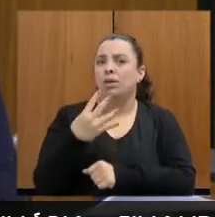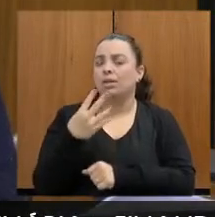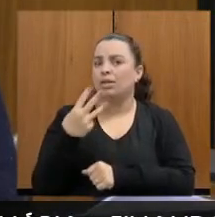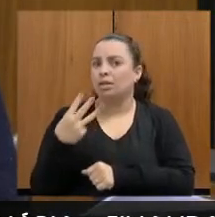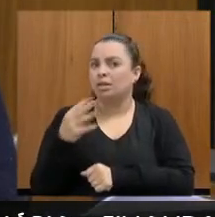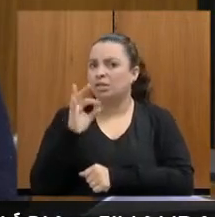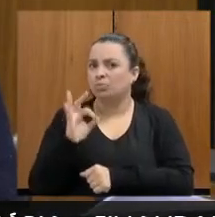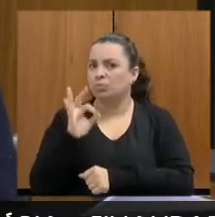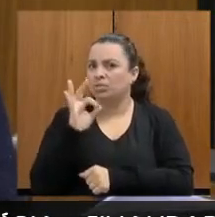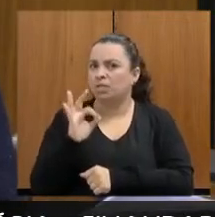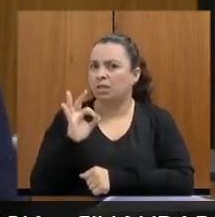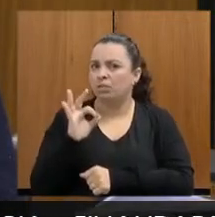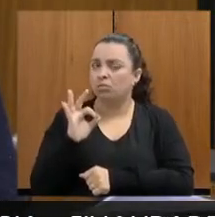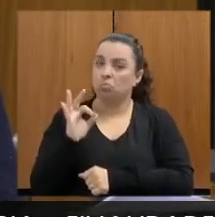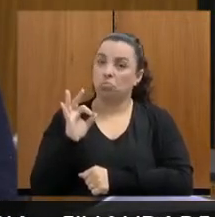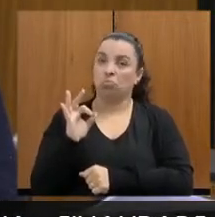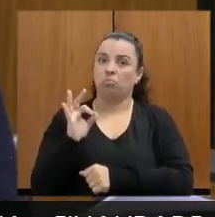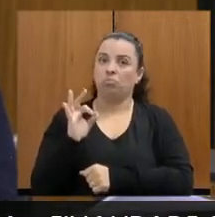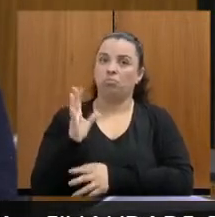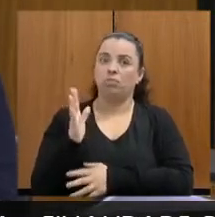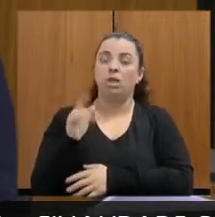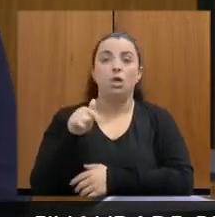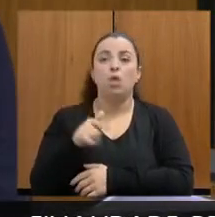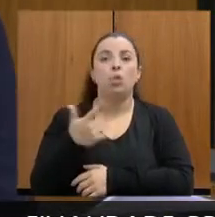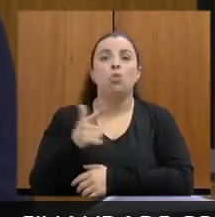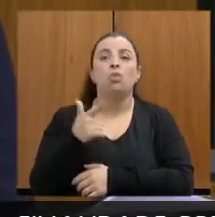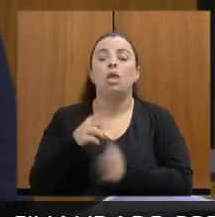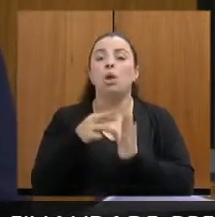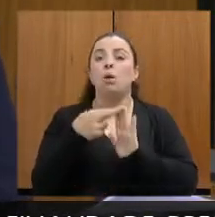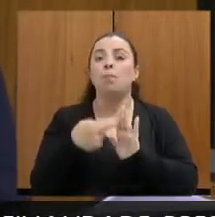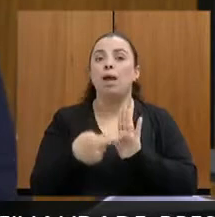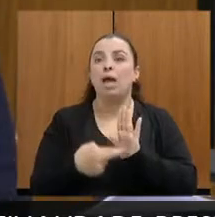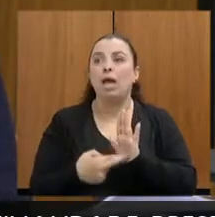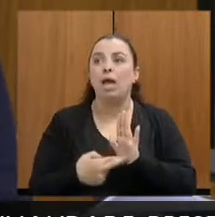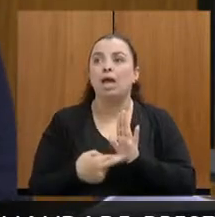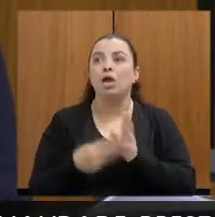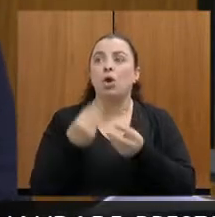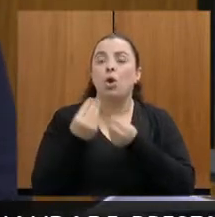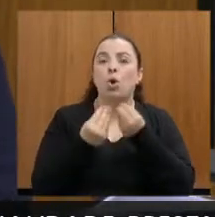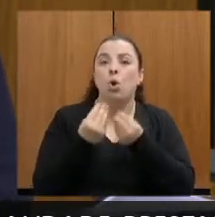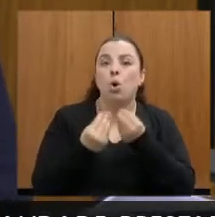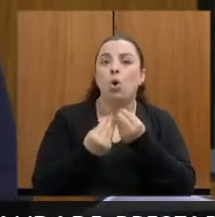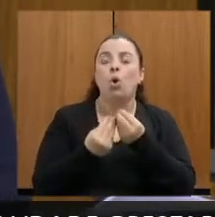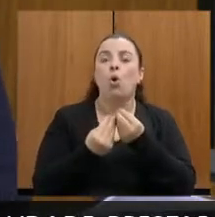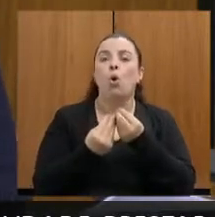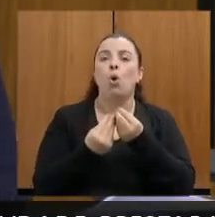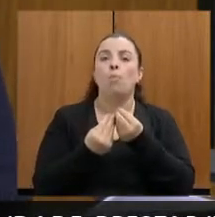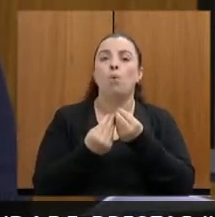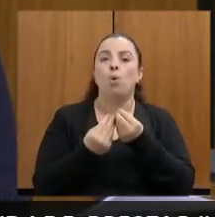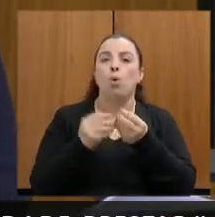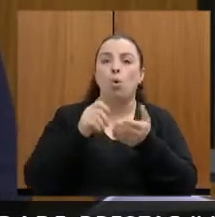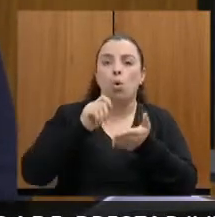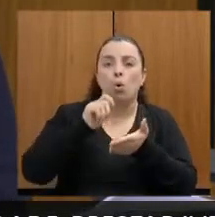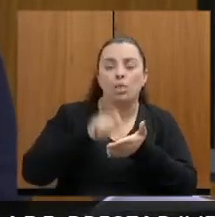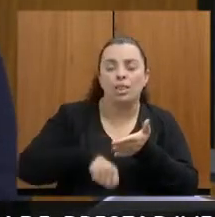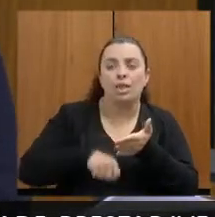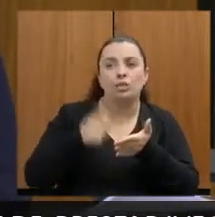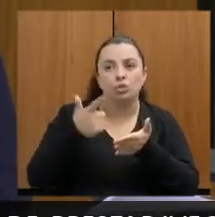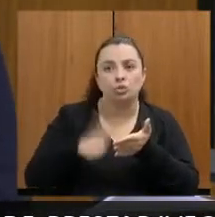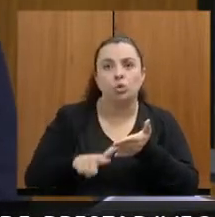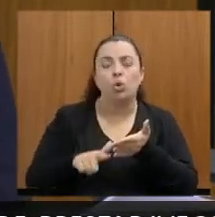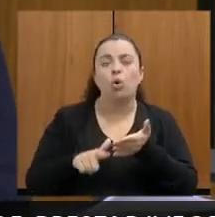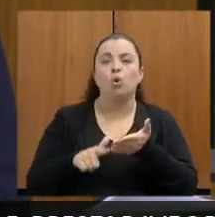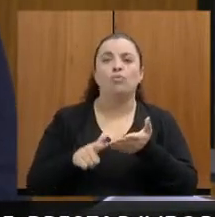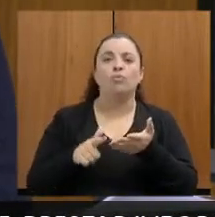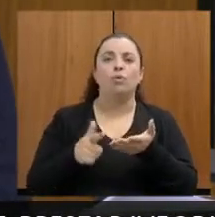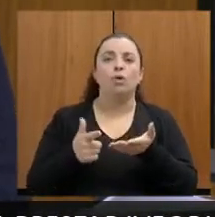determinados casos você não tem aqui um critério para renovação do contrato nós estamos falando de um contrato